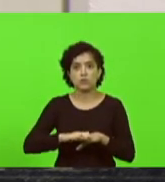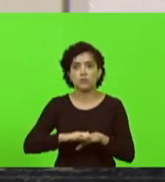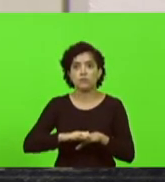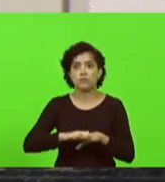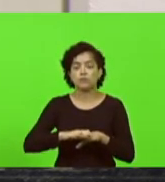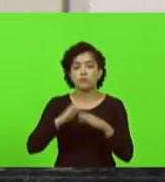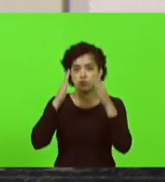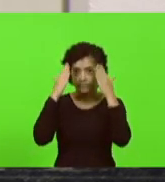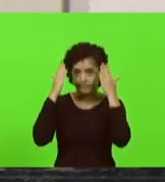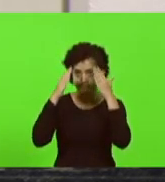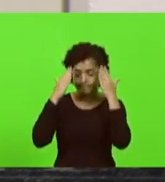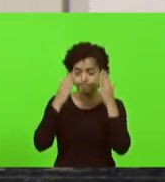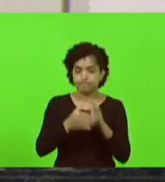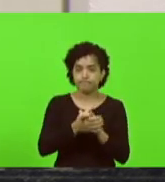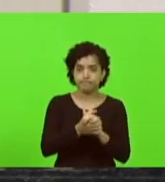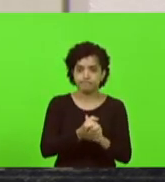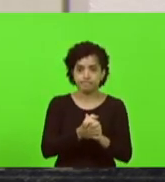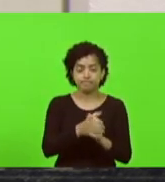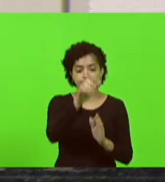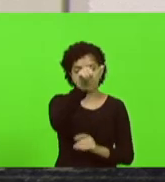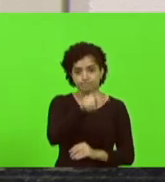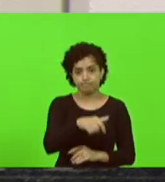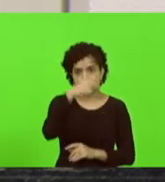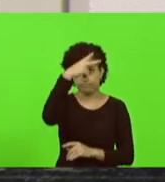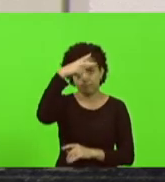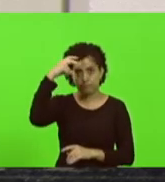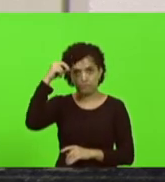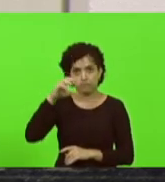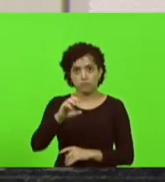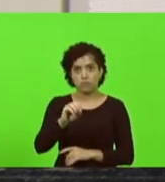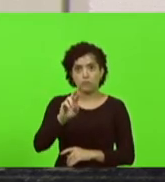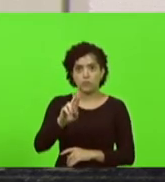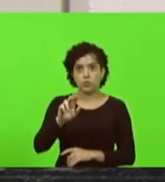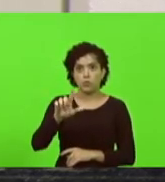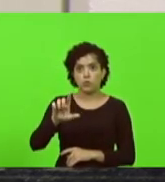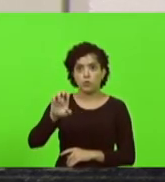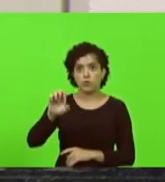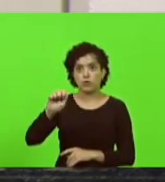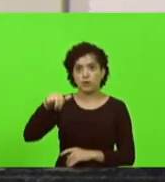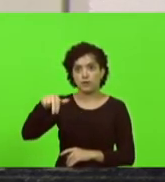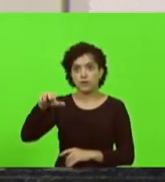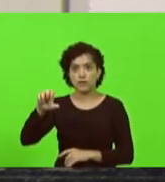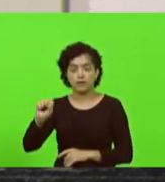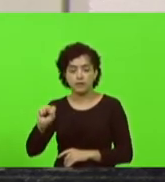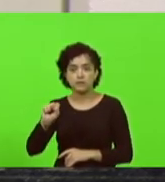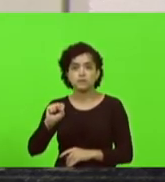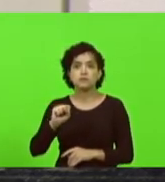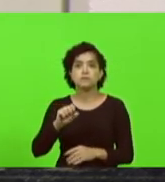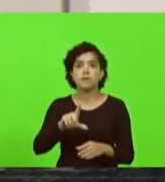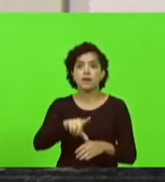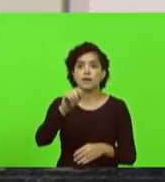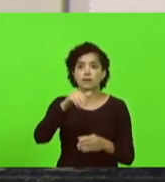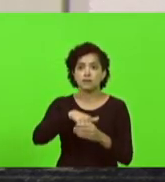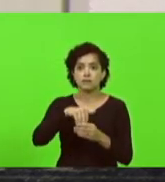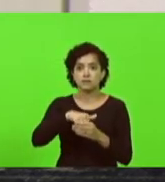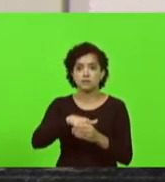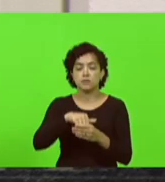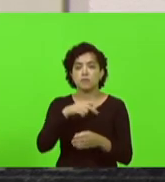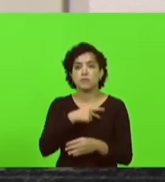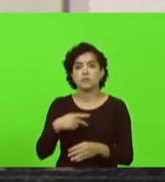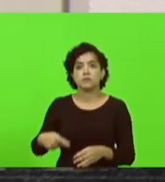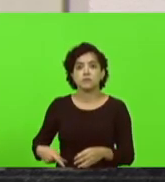Schaefer, cumprimentando o prefeito de Orleans pela eleição como presidente da FECAM. Em